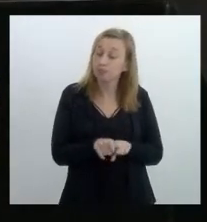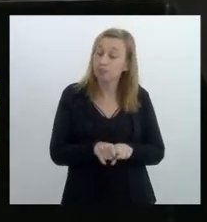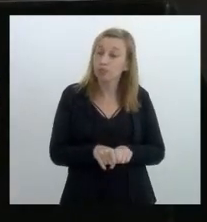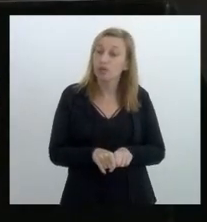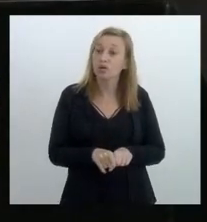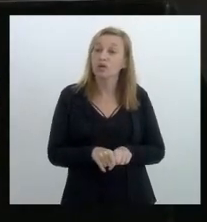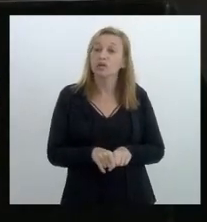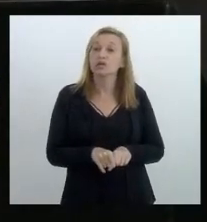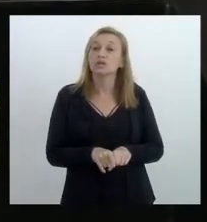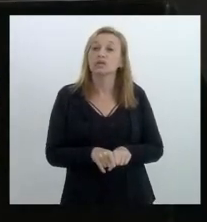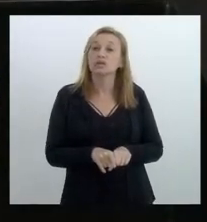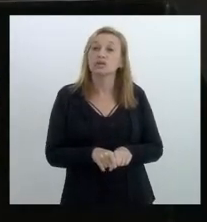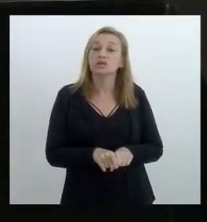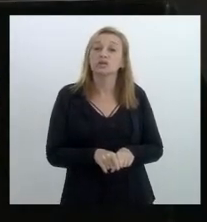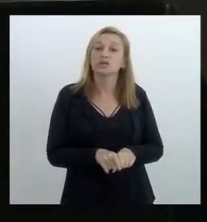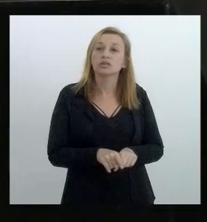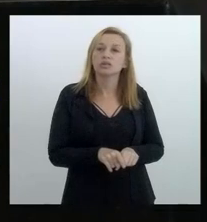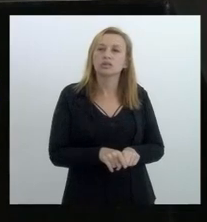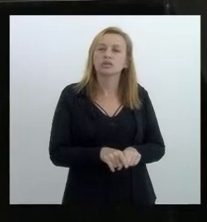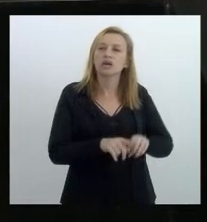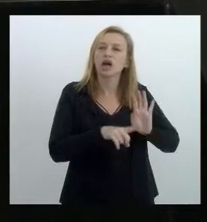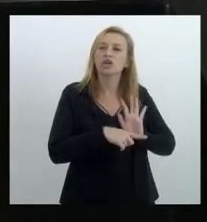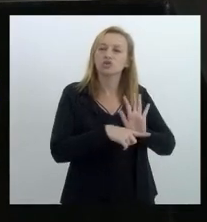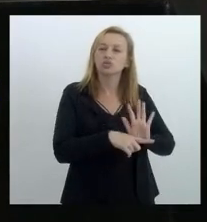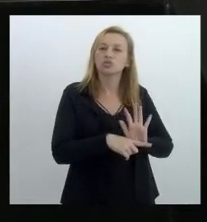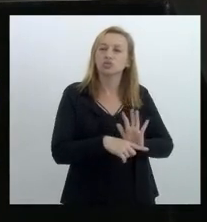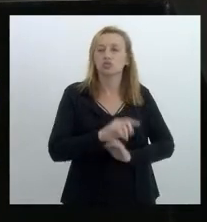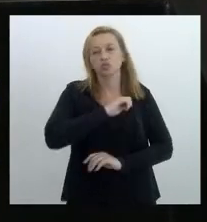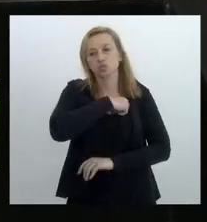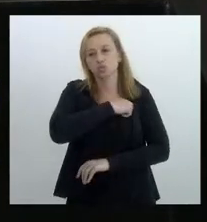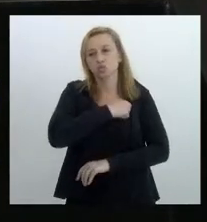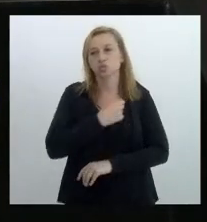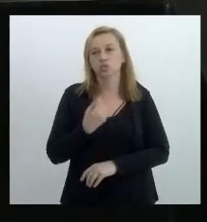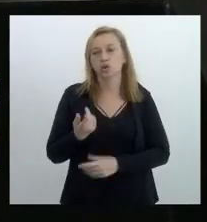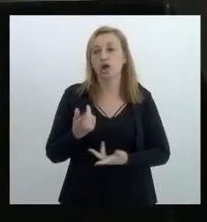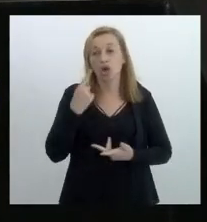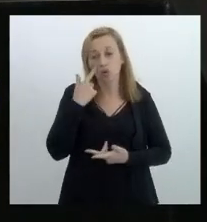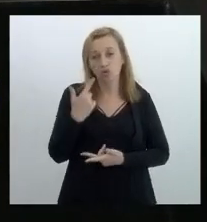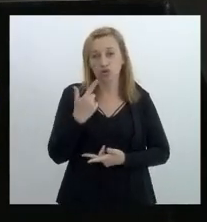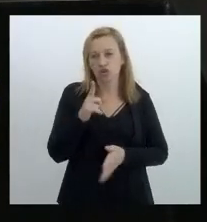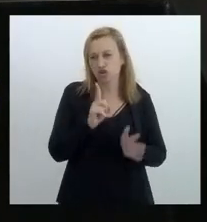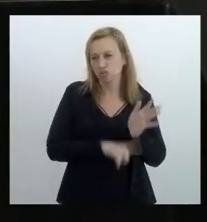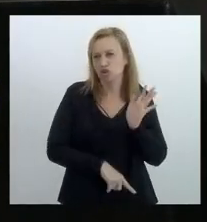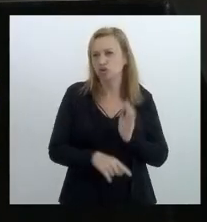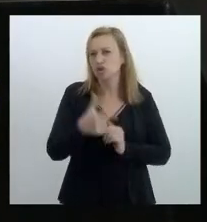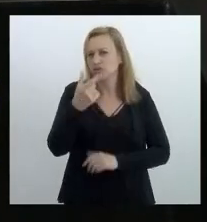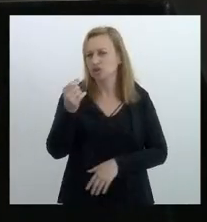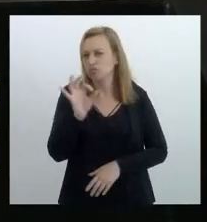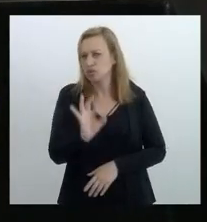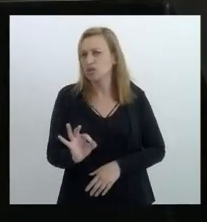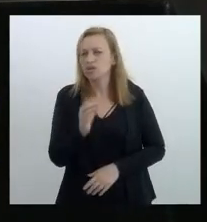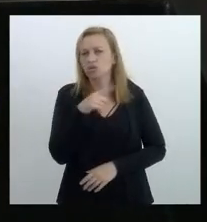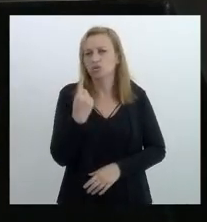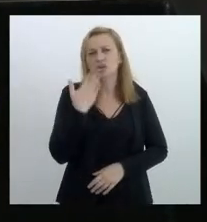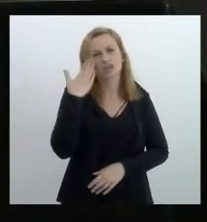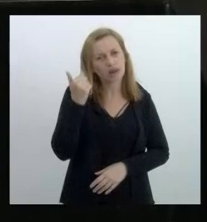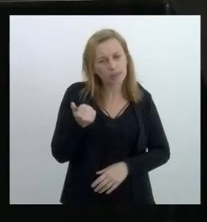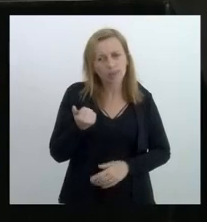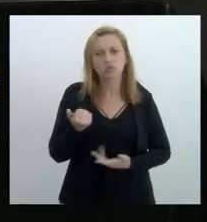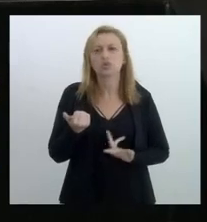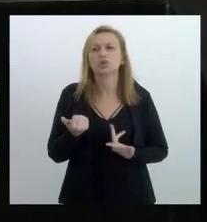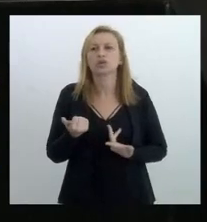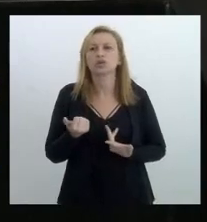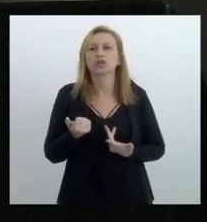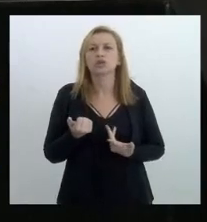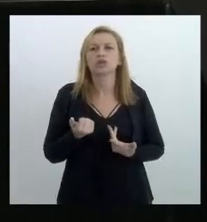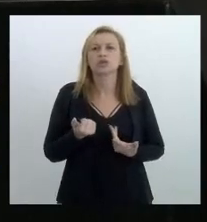dos benefícios fiscais. Eu vi ali, né, o percentual de redução de 20%, nós sabemos o dano